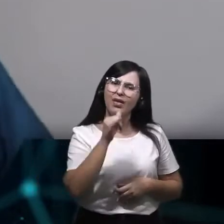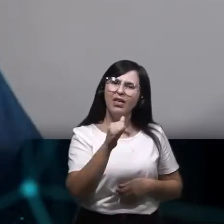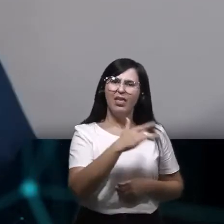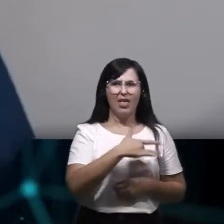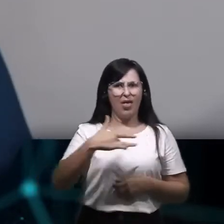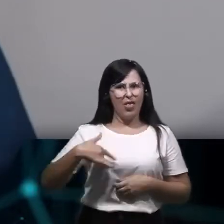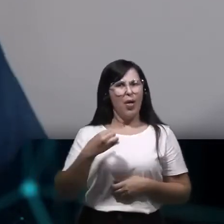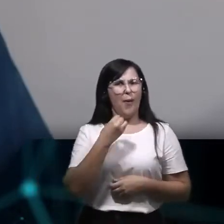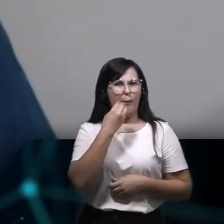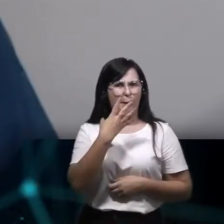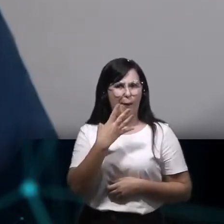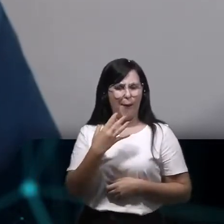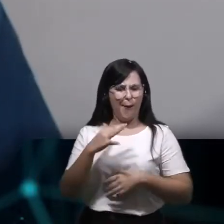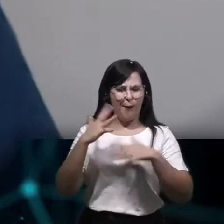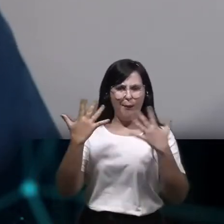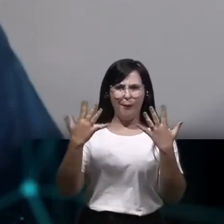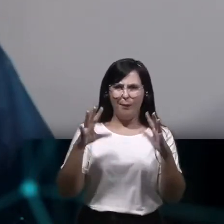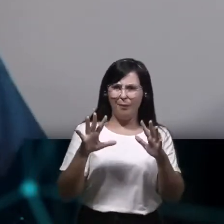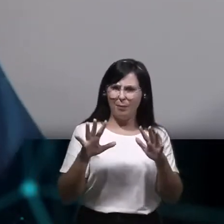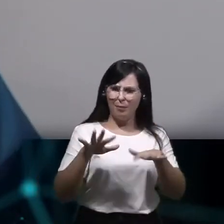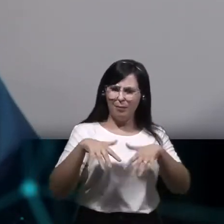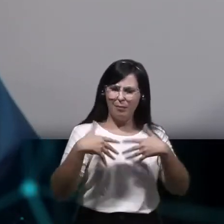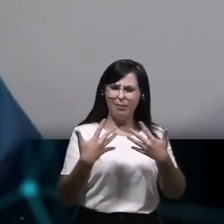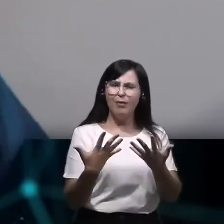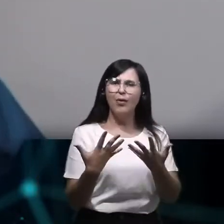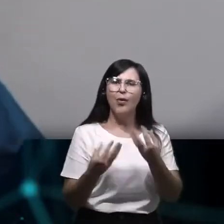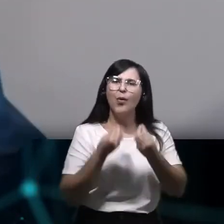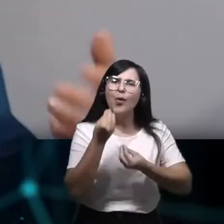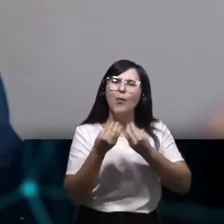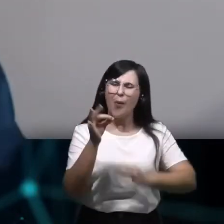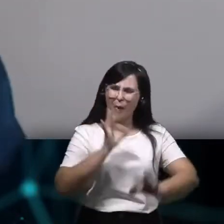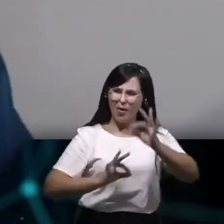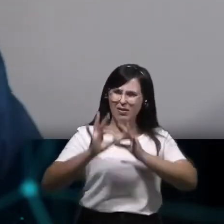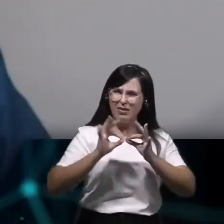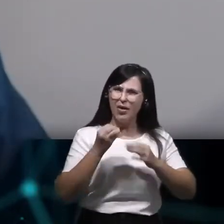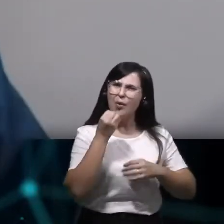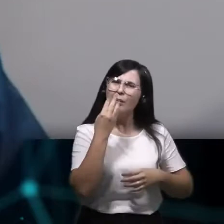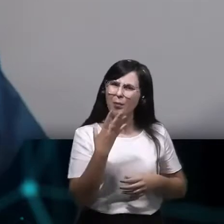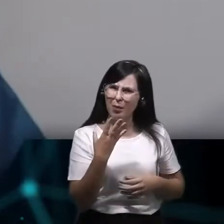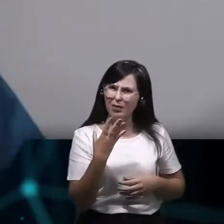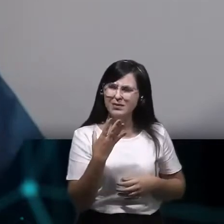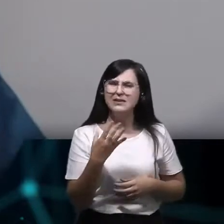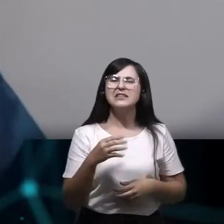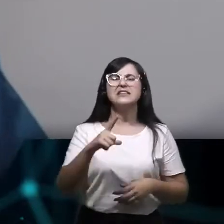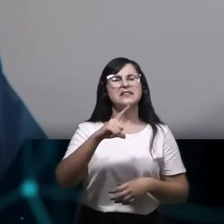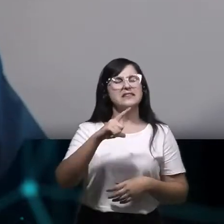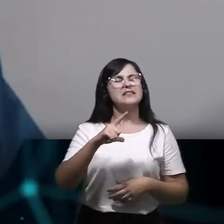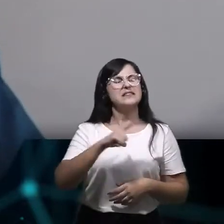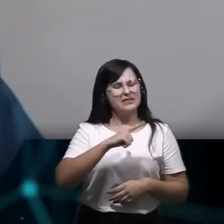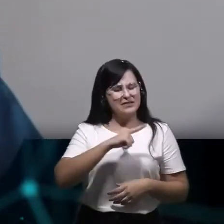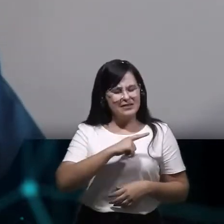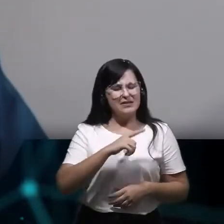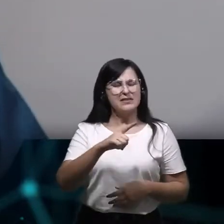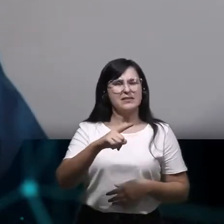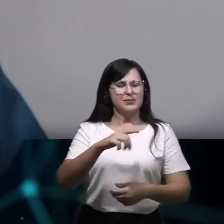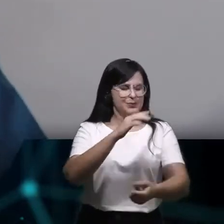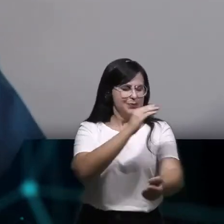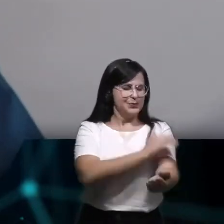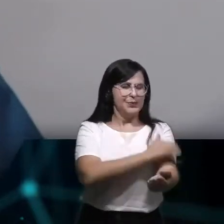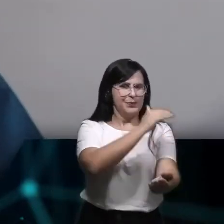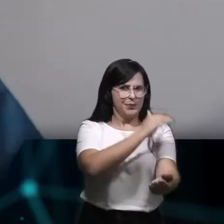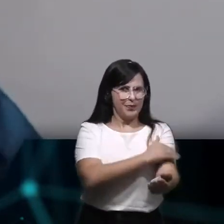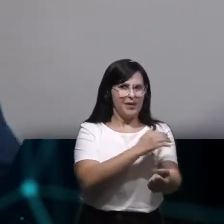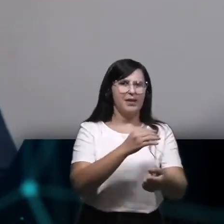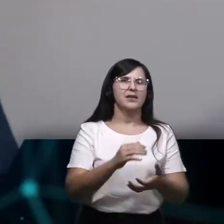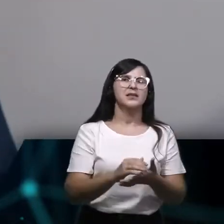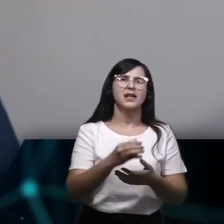mãos. Eu acho que não está nessas mãos tão boas, não. Porque se tivesse, a gente tinha remédio de pressão, a gente tinha realmente cirurgia há mais